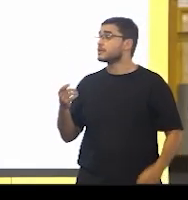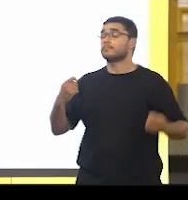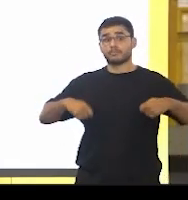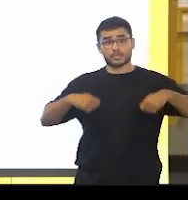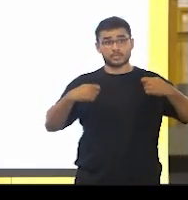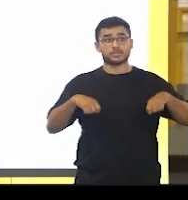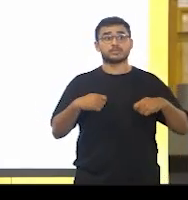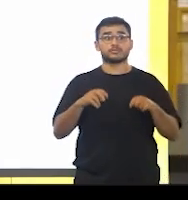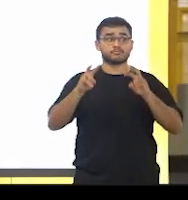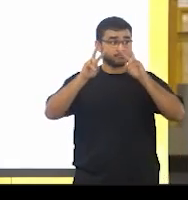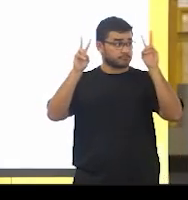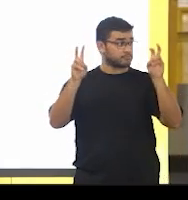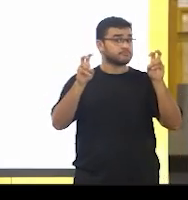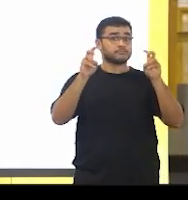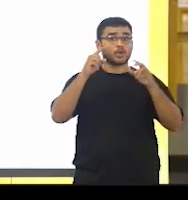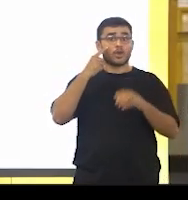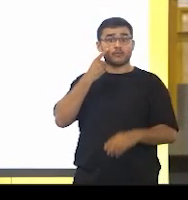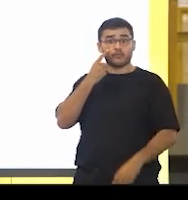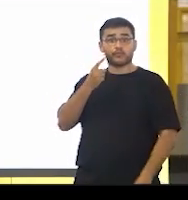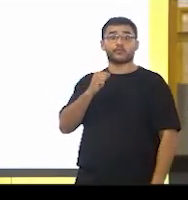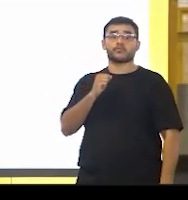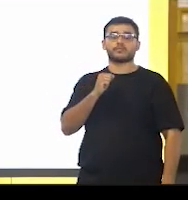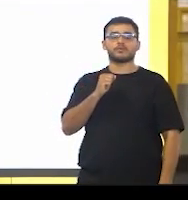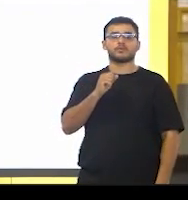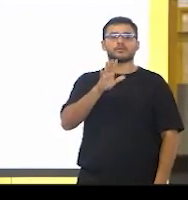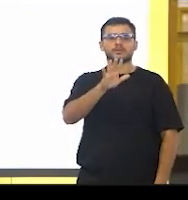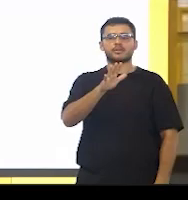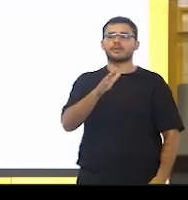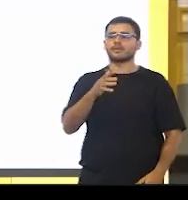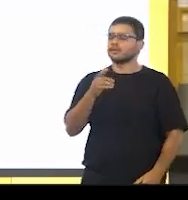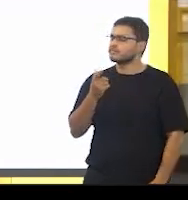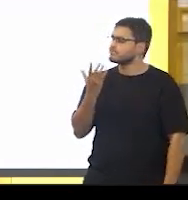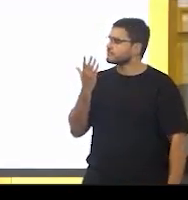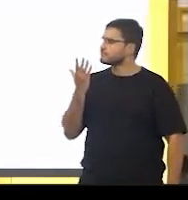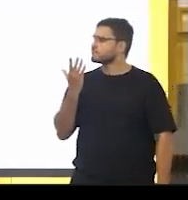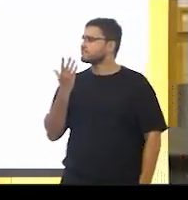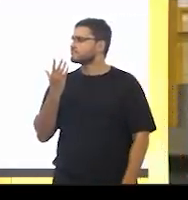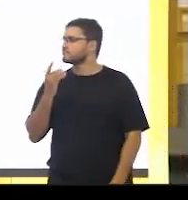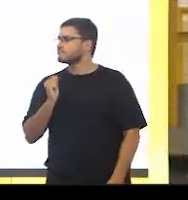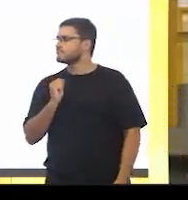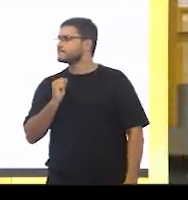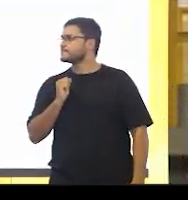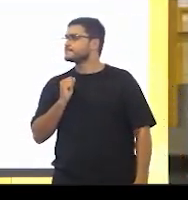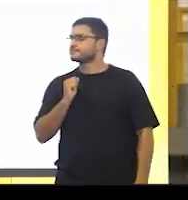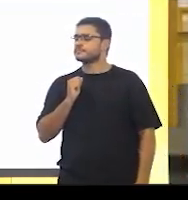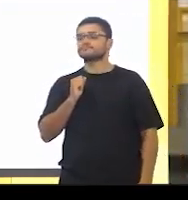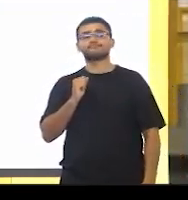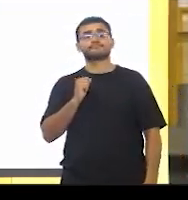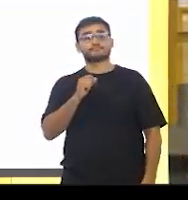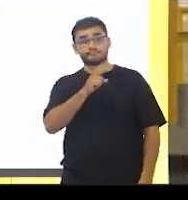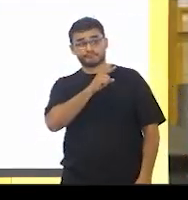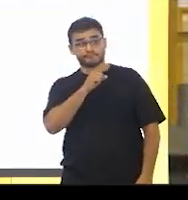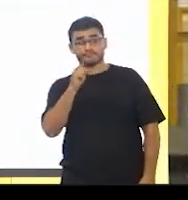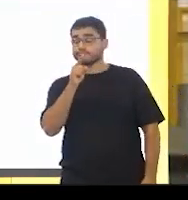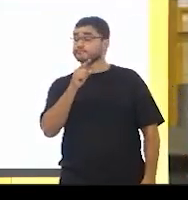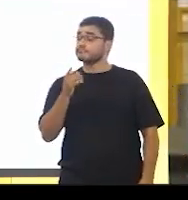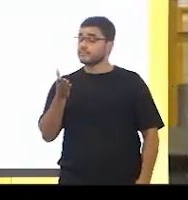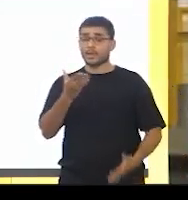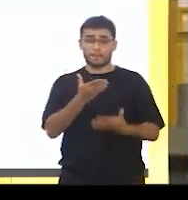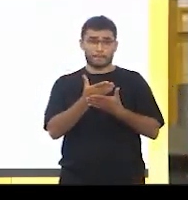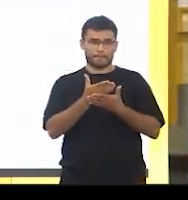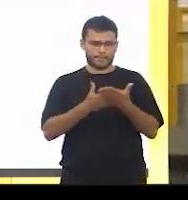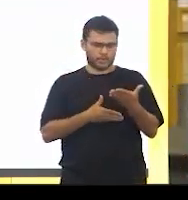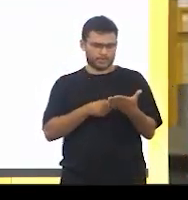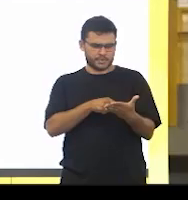Deus, arrocha, GG. Vocês estão acostumados com a teoriazinha básica de fazer